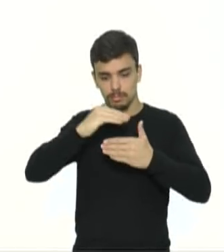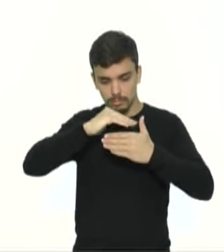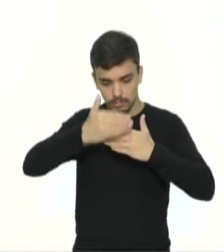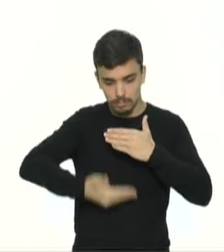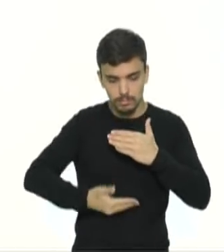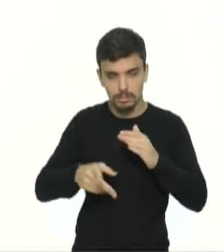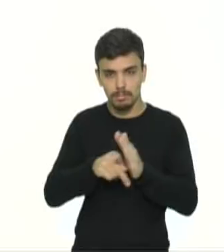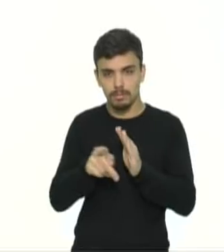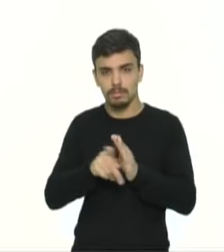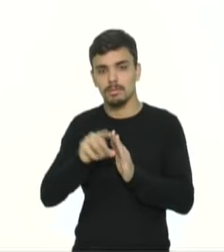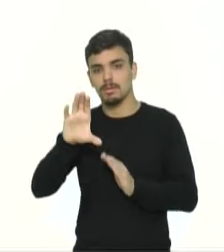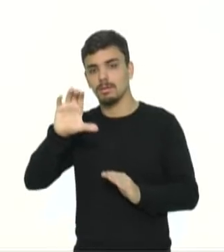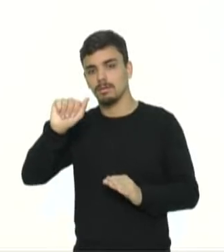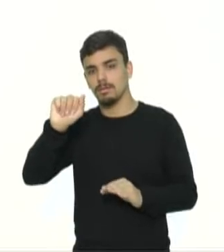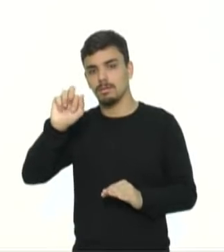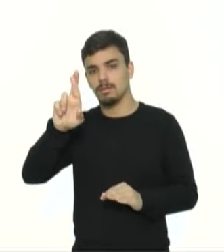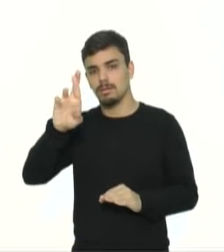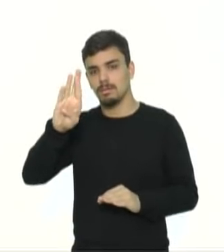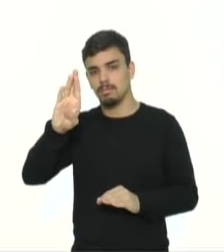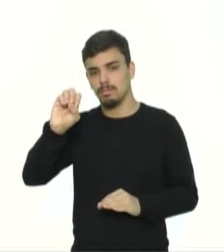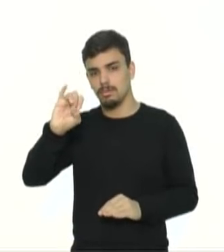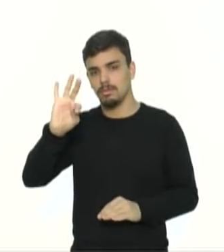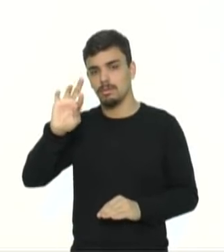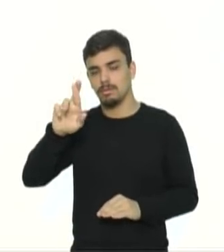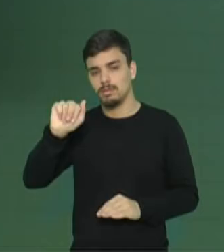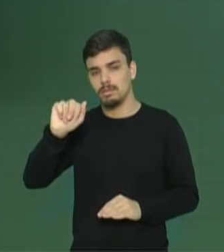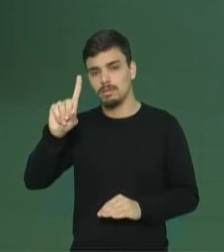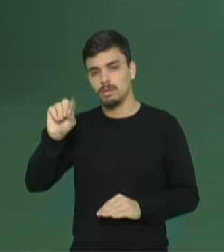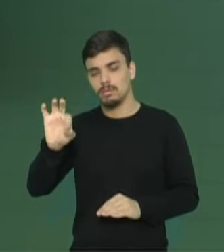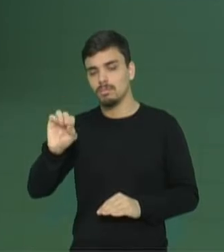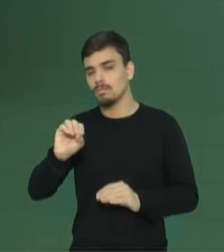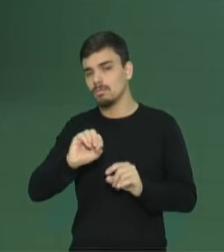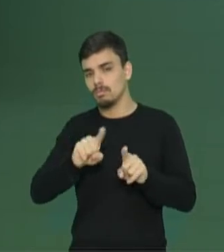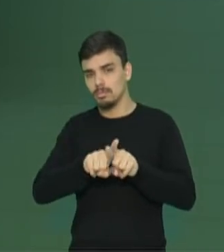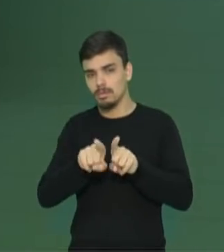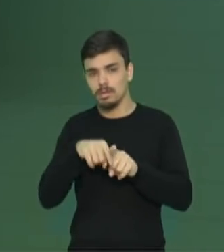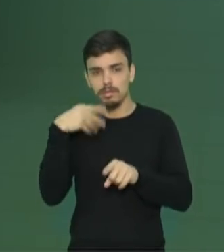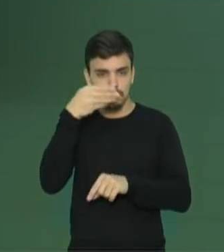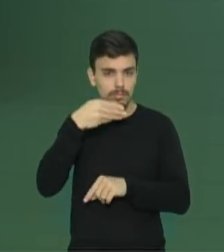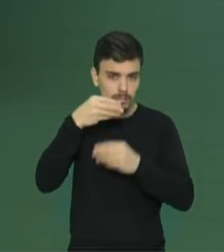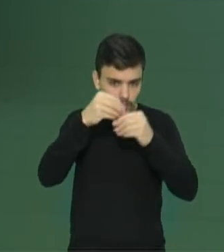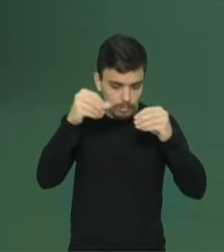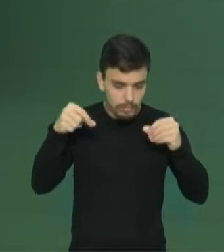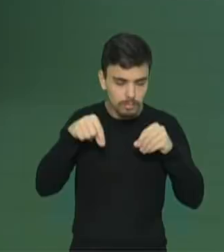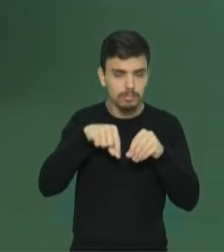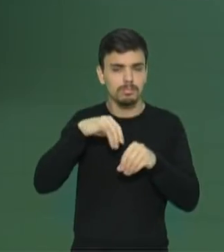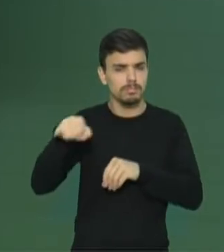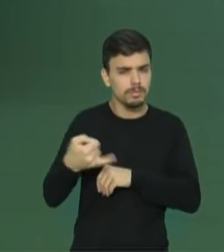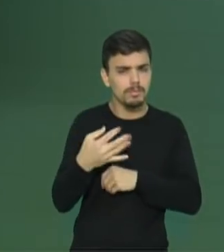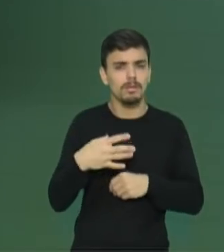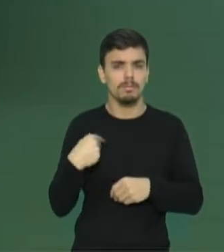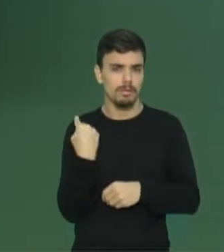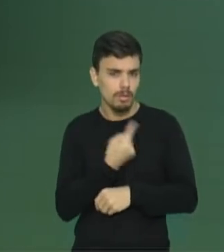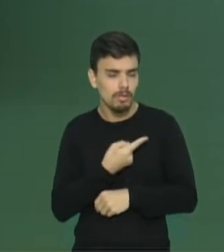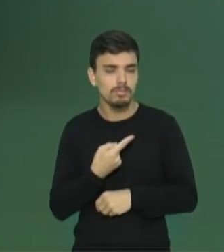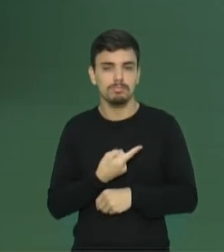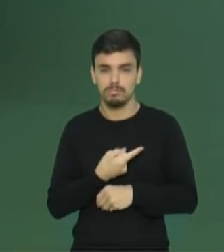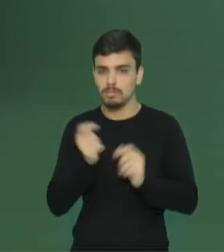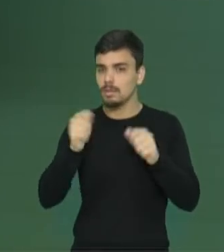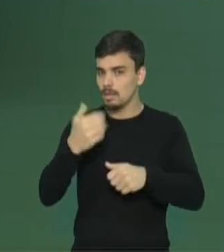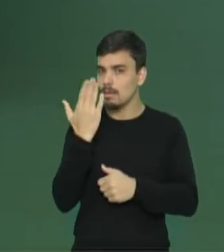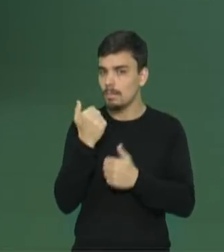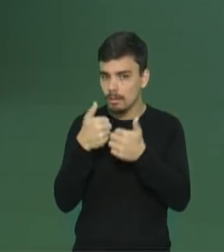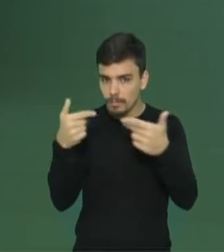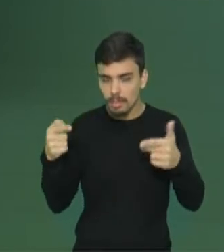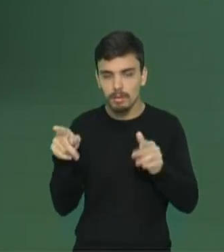de um carboidrato, um açúcar chamado quitina, que nós digerimos, aproveitamos bem, muito nutritivo para nós. Você pode se